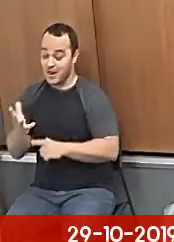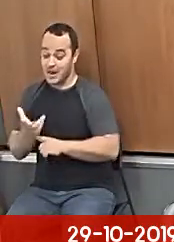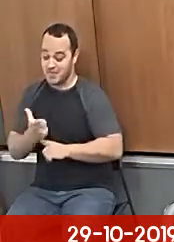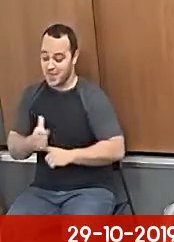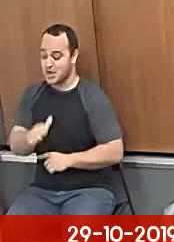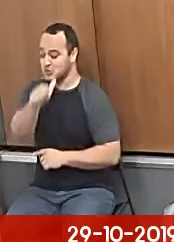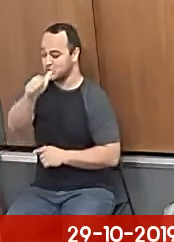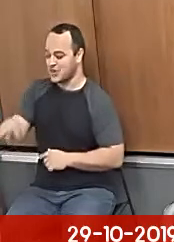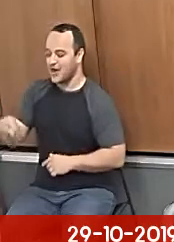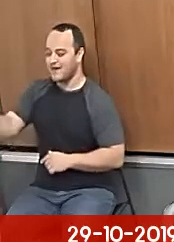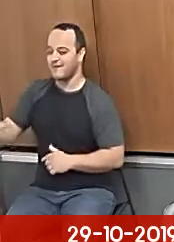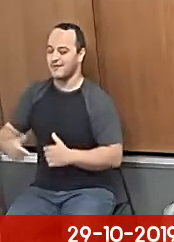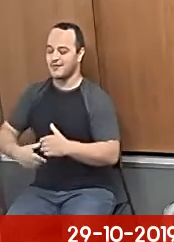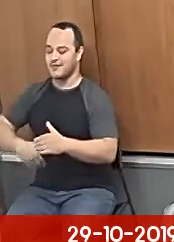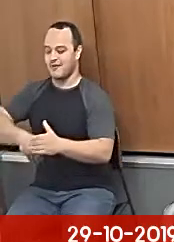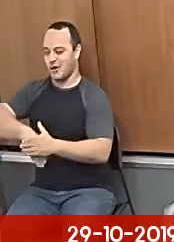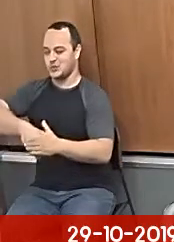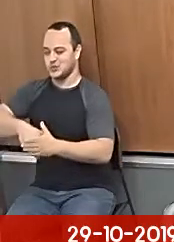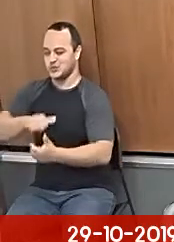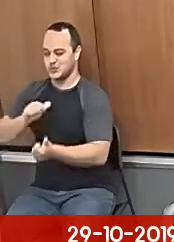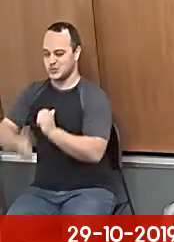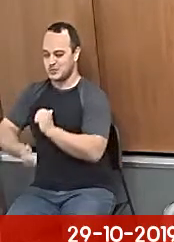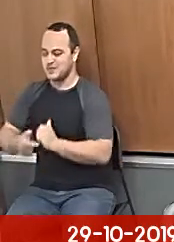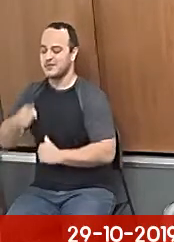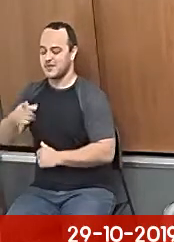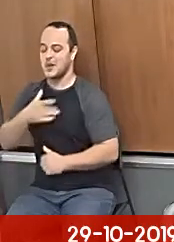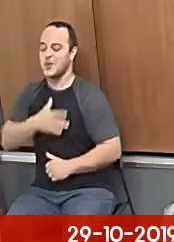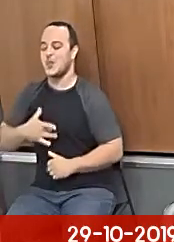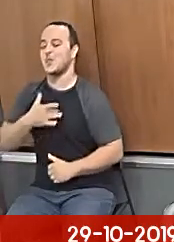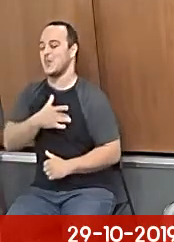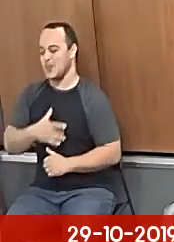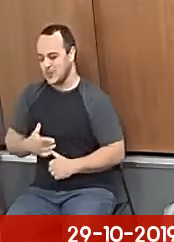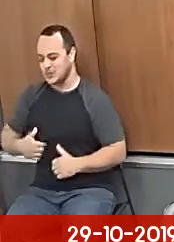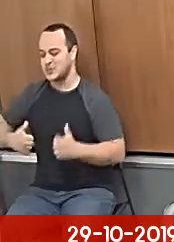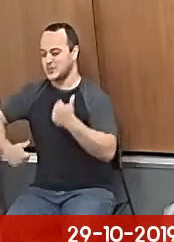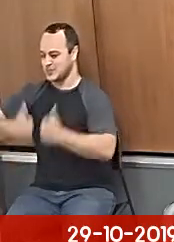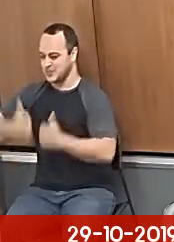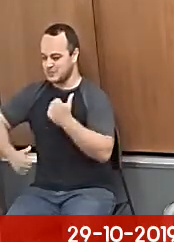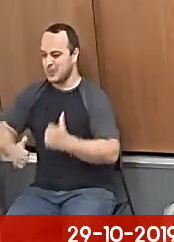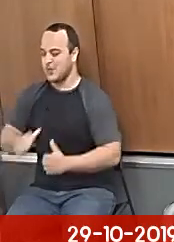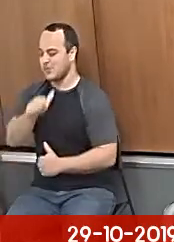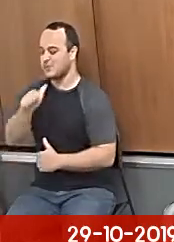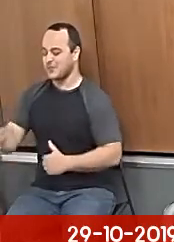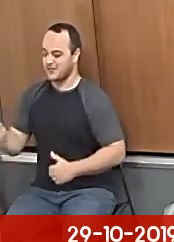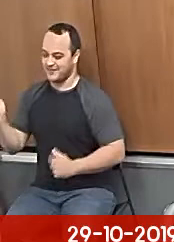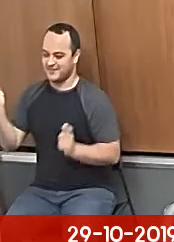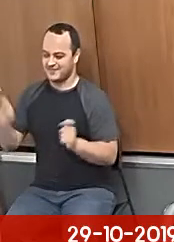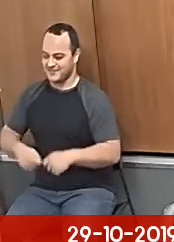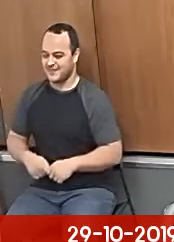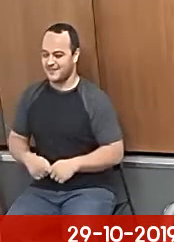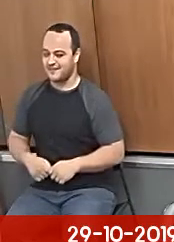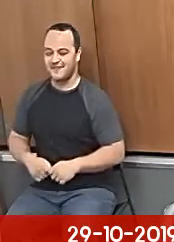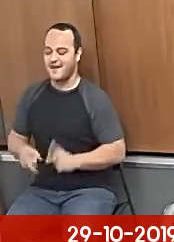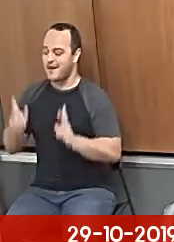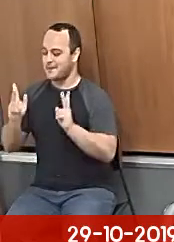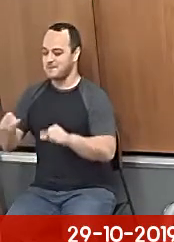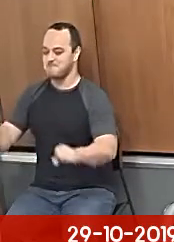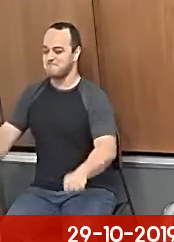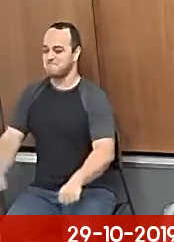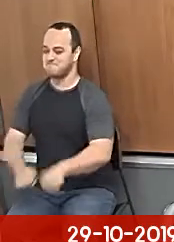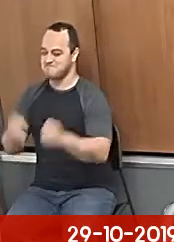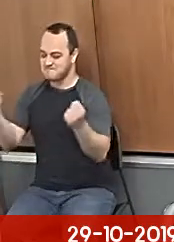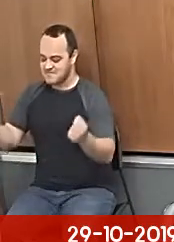gente? Essa é a realidade, o pessoal joga de igual para igual, mas isso o que é? É um milagre da superação, é da autoestima,